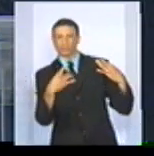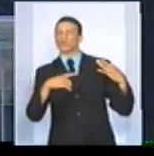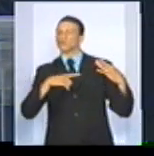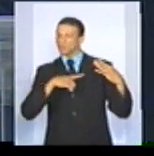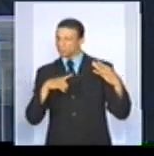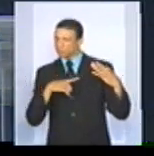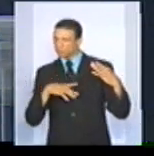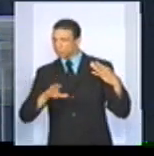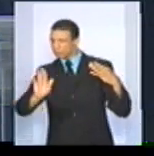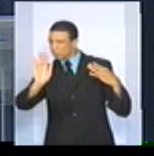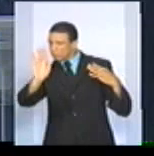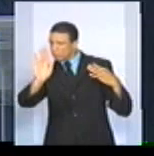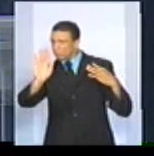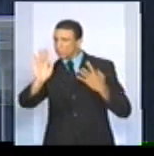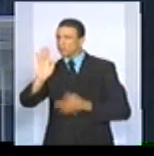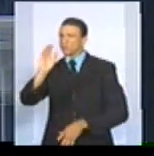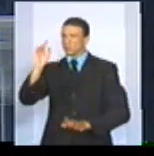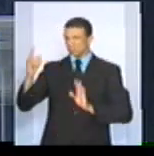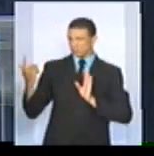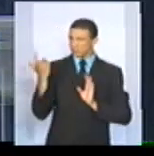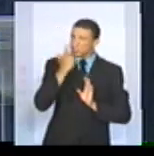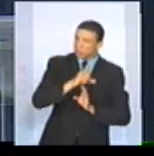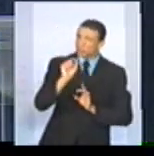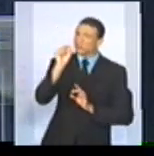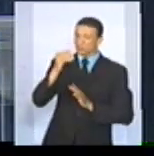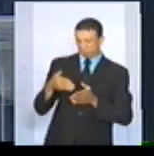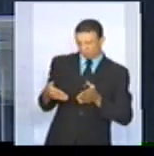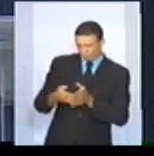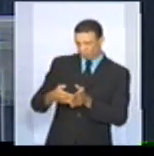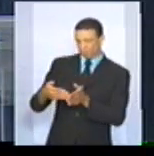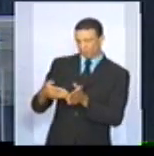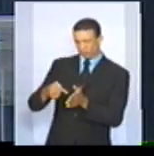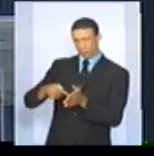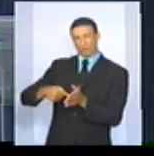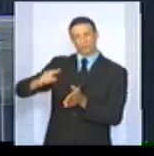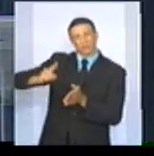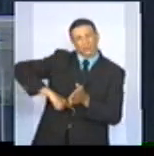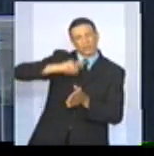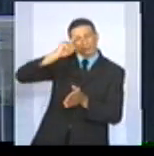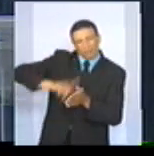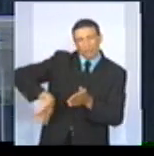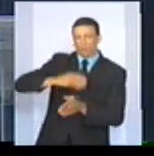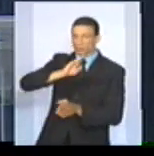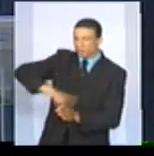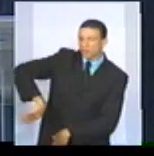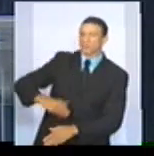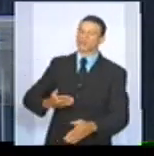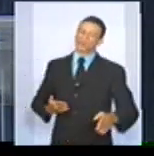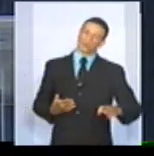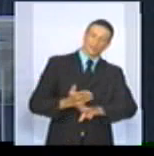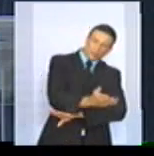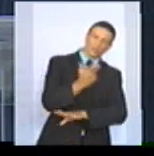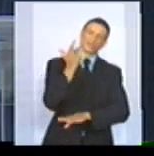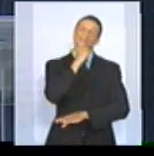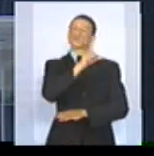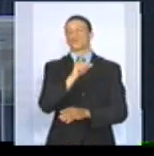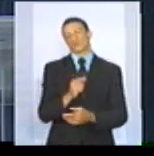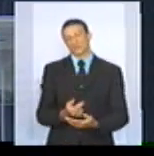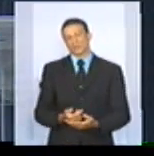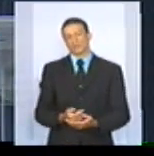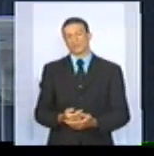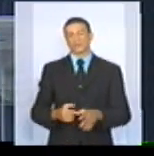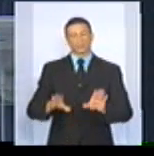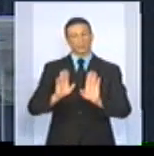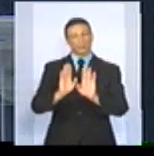será necessário romper o bloqueio que sempre houve no consumo do conteúdo nacional. Podemos chegar ao